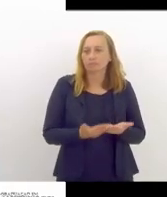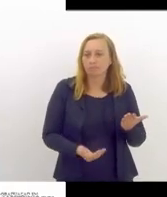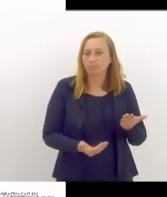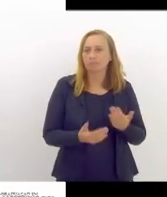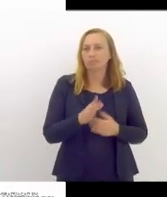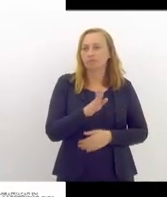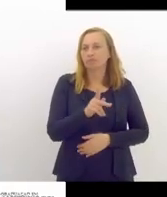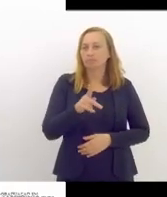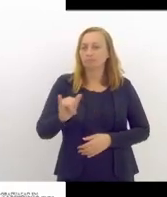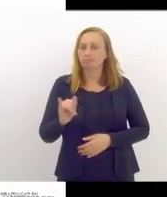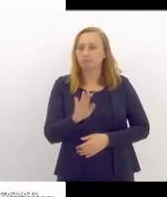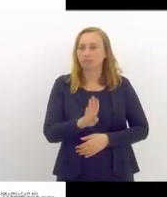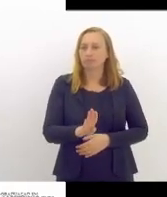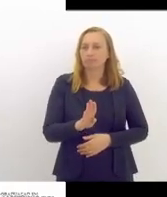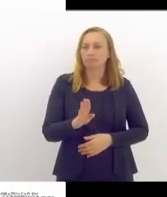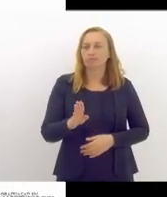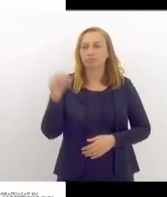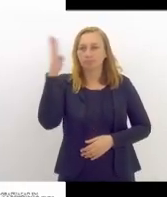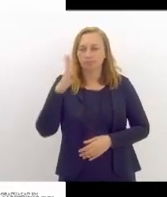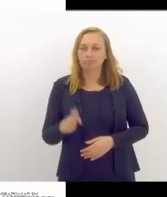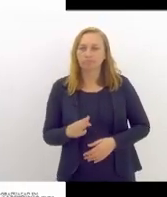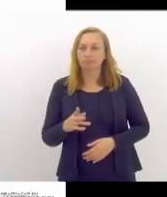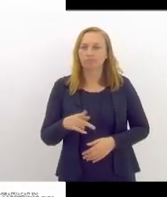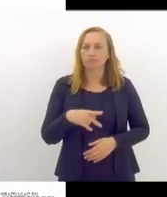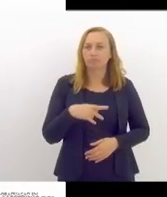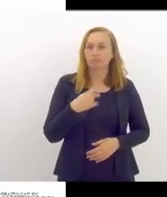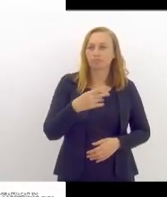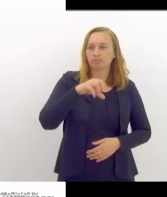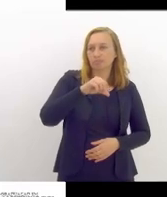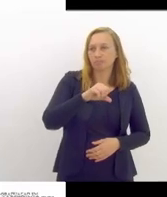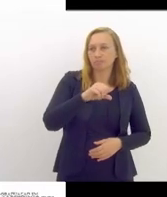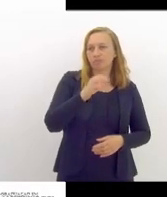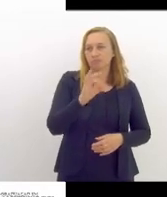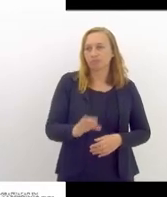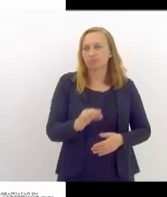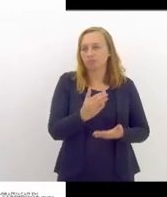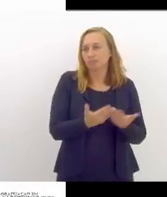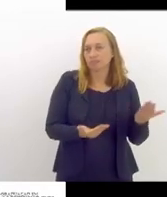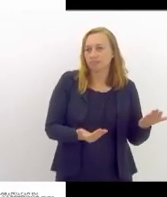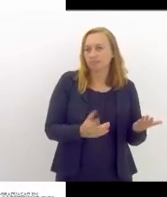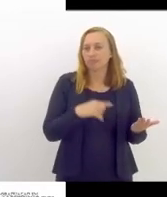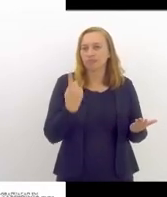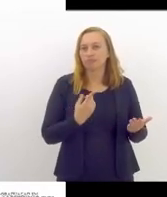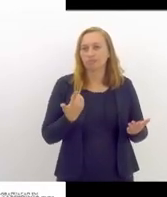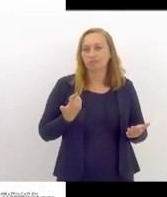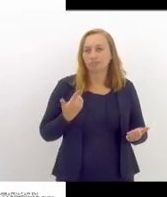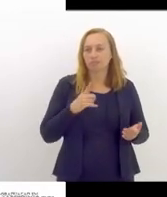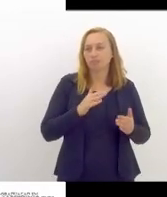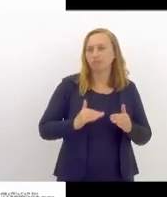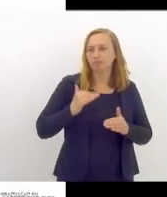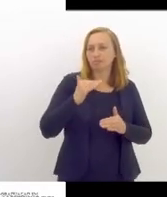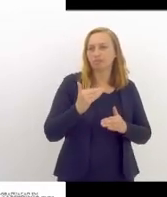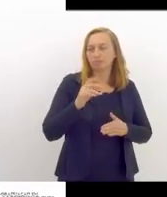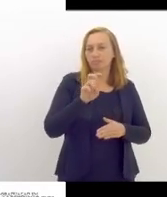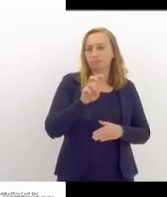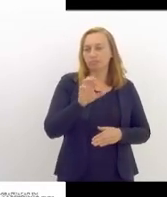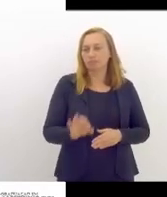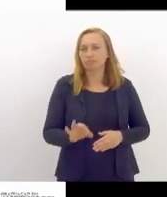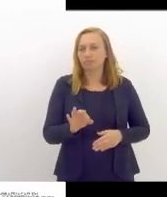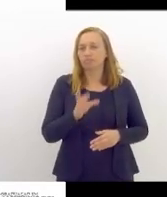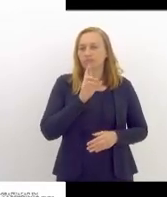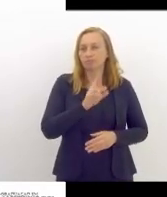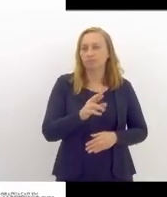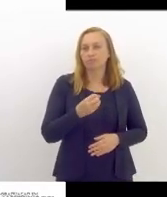FMI por exemplo falava em 9% de queda a gente né colocou para 5% E aí tem o resultado